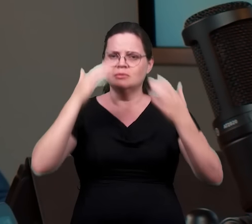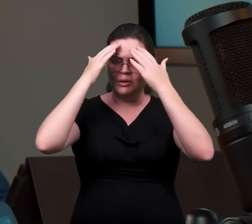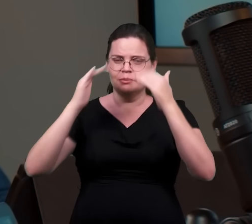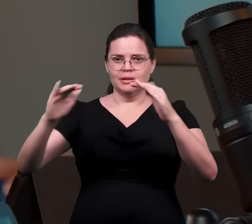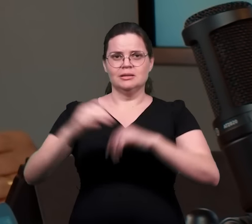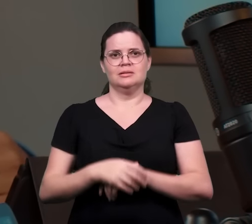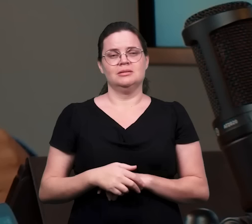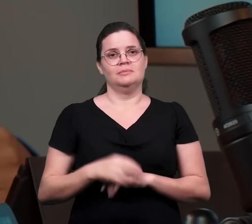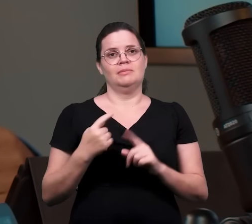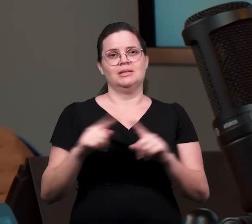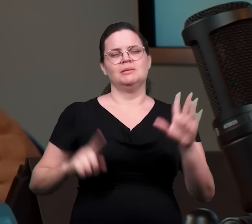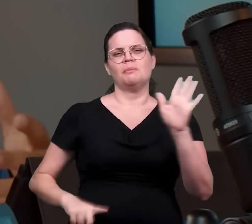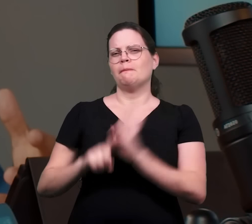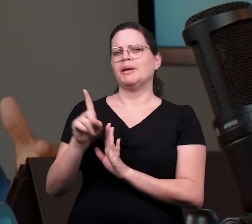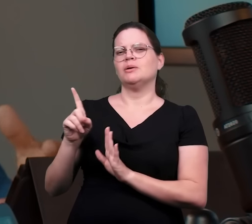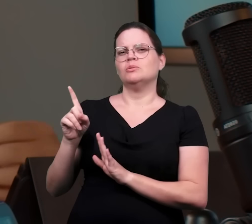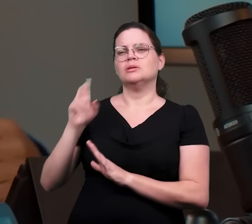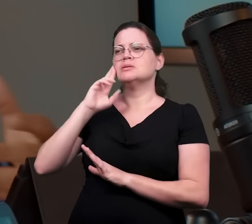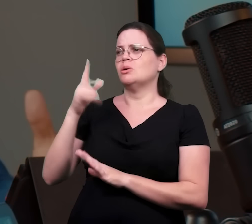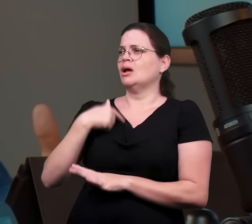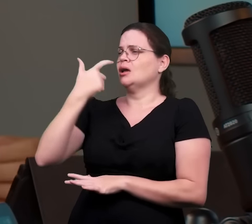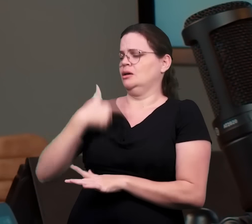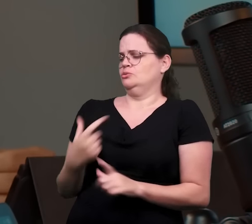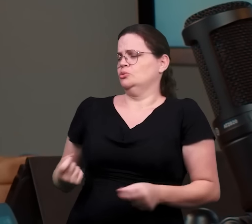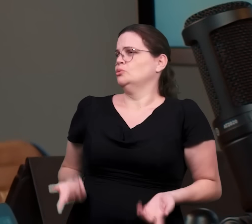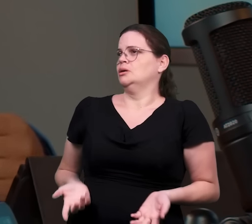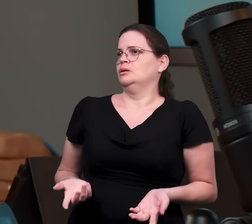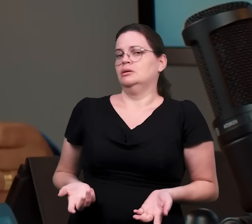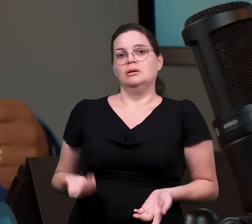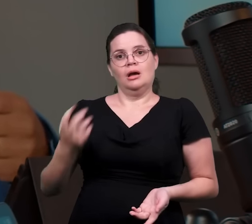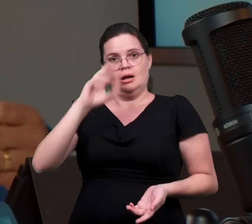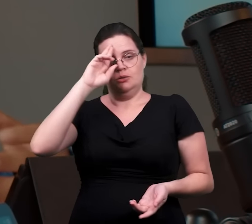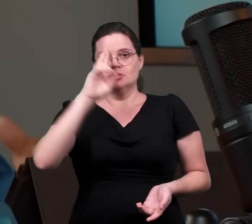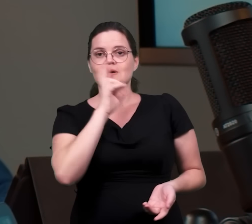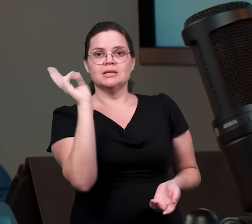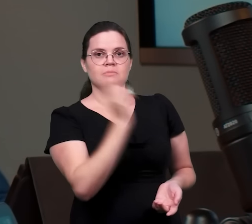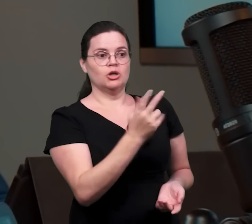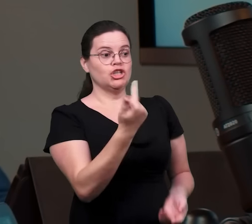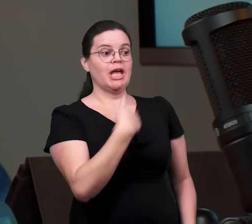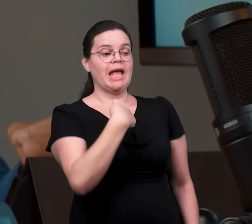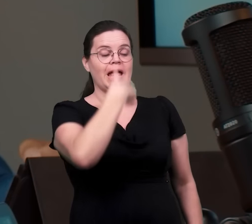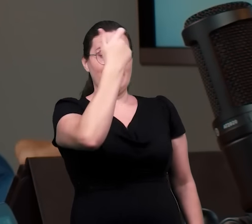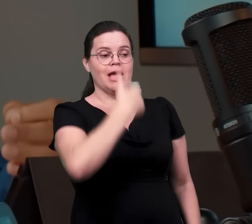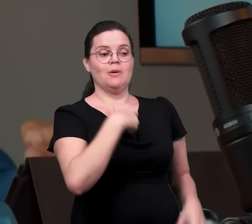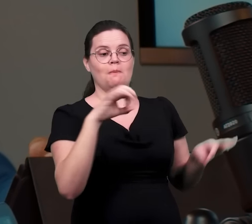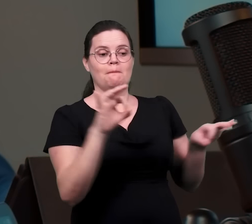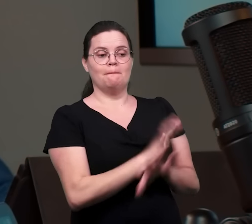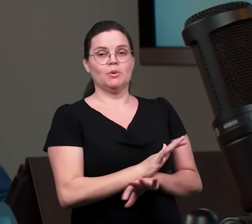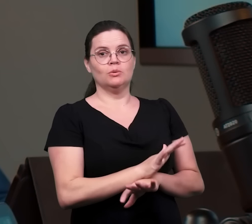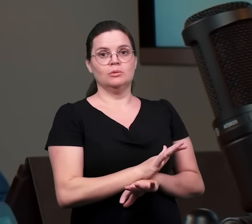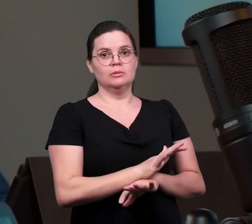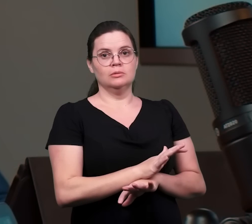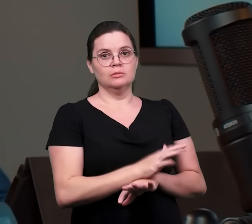operadas. Quando ele pergunta quem sou eu, o Senhor traz a resposta dizendo a ele, eu sou. Tudo que Moisés não era, o